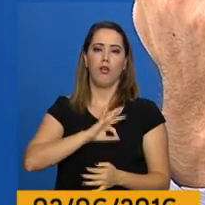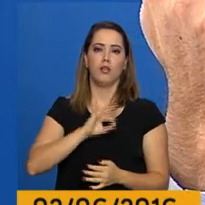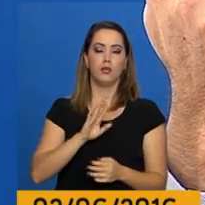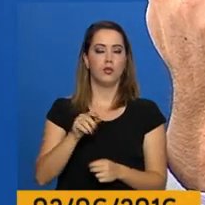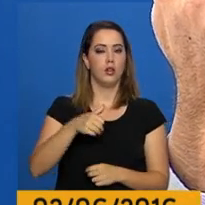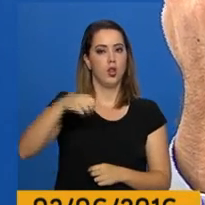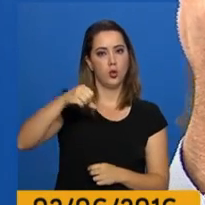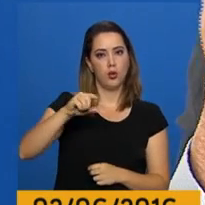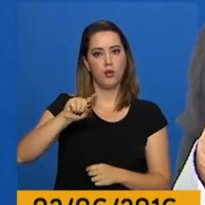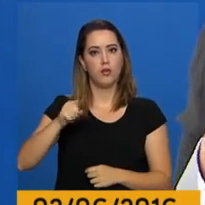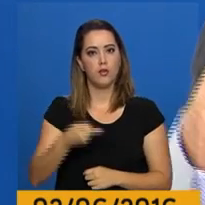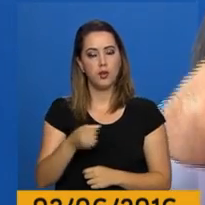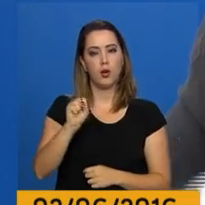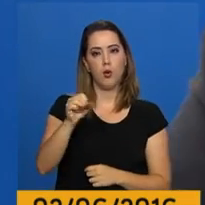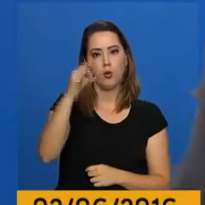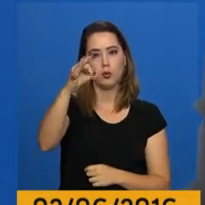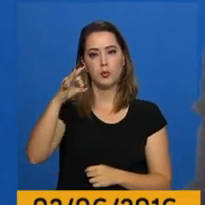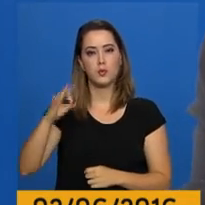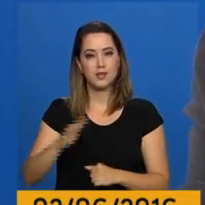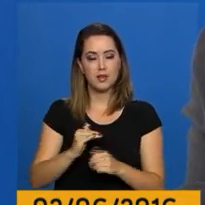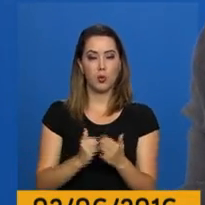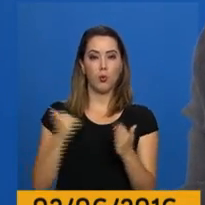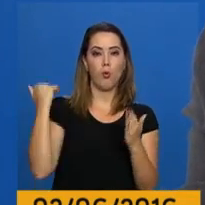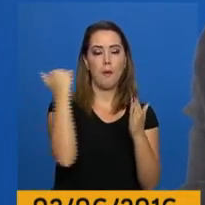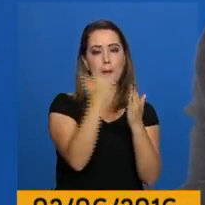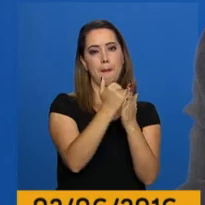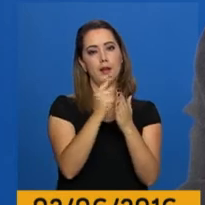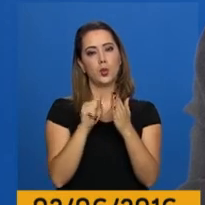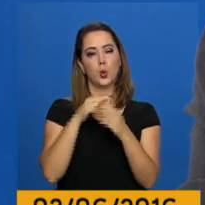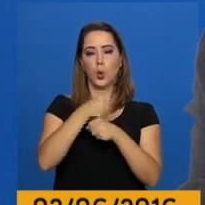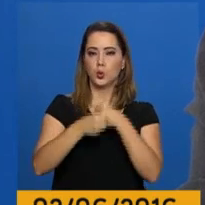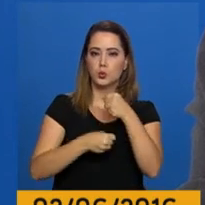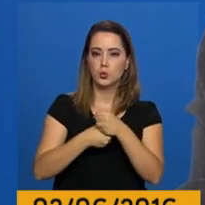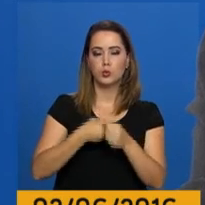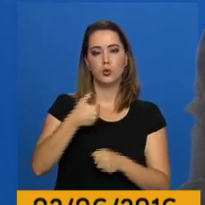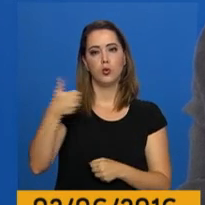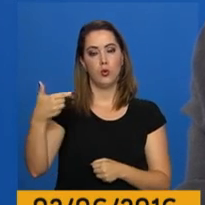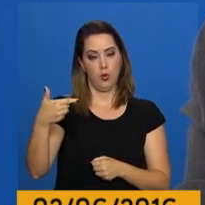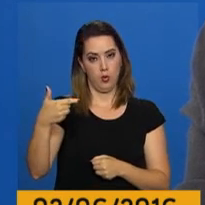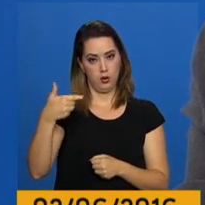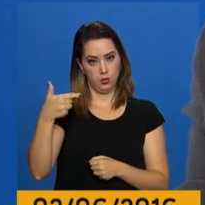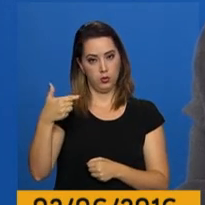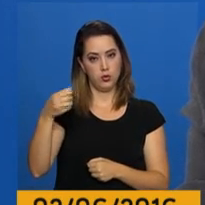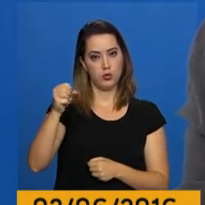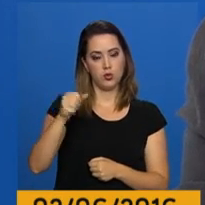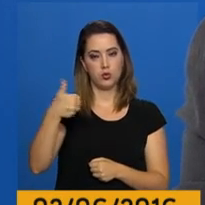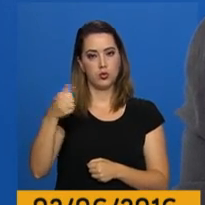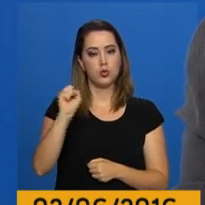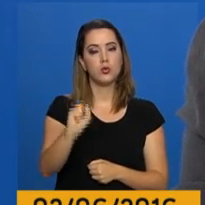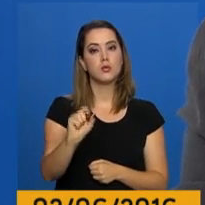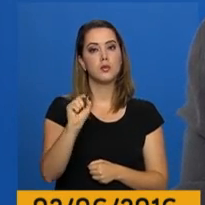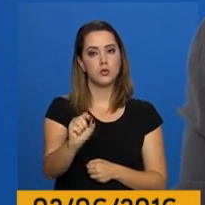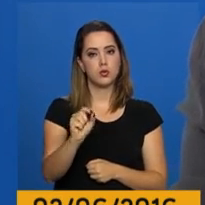2018. Tá? Então, assim, claro que isso, o que a gente tem que fazer é comparar esse 9,8, que será